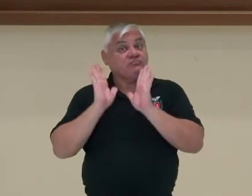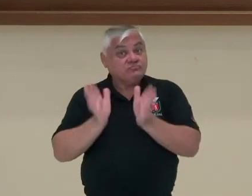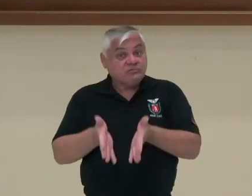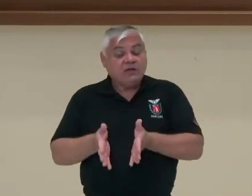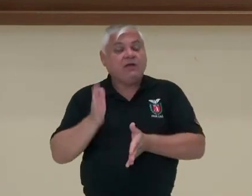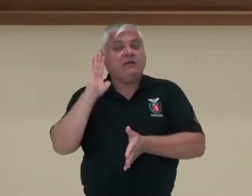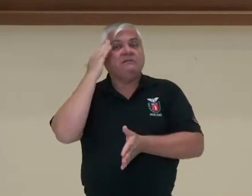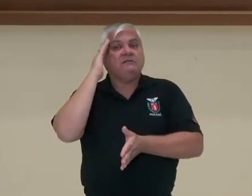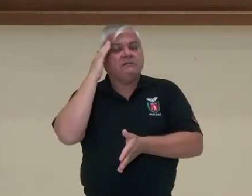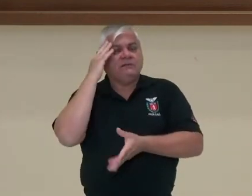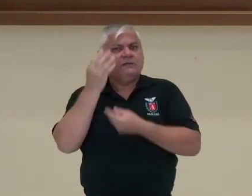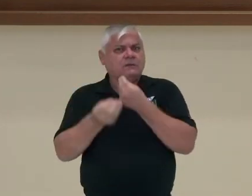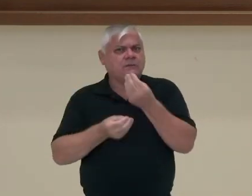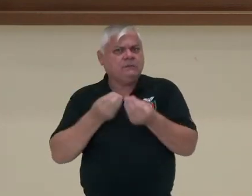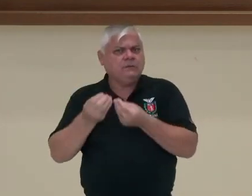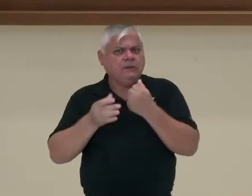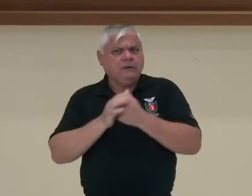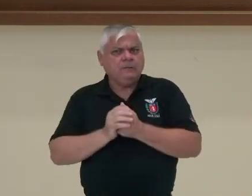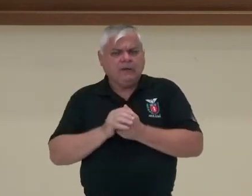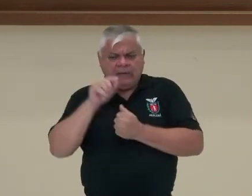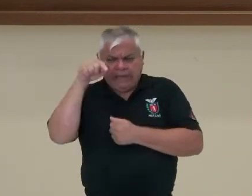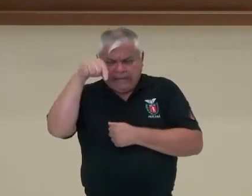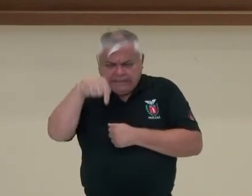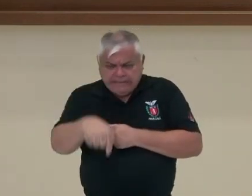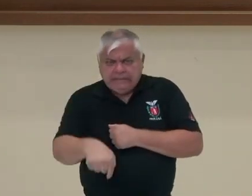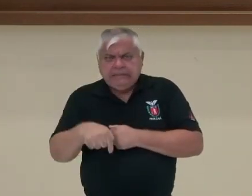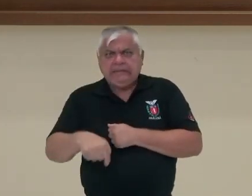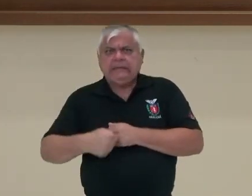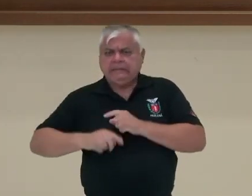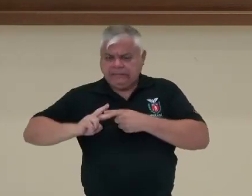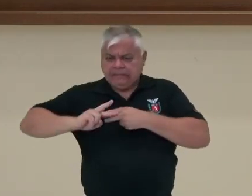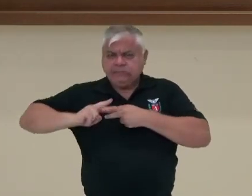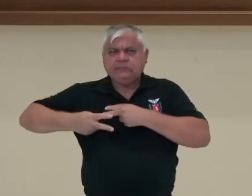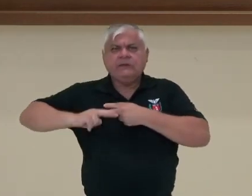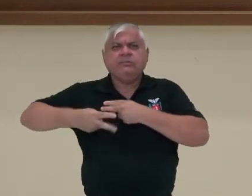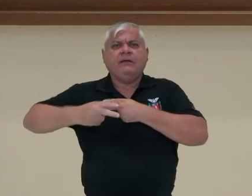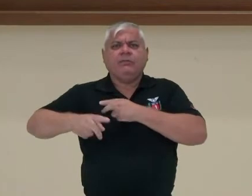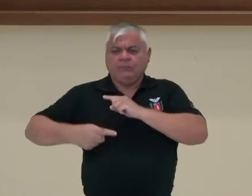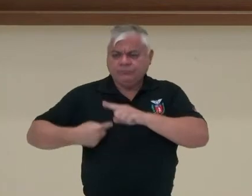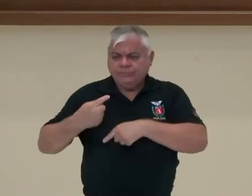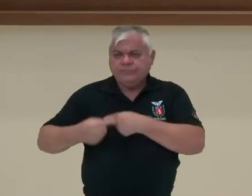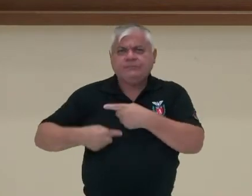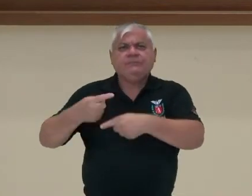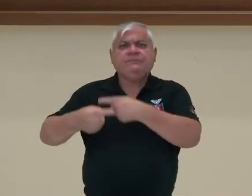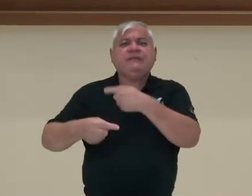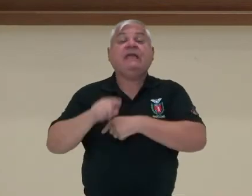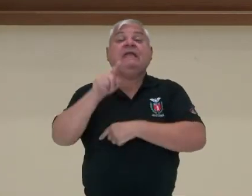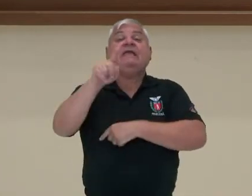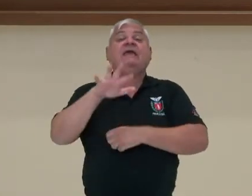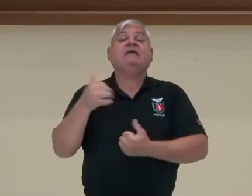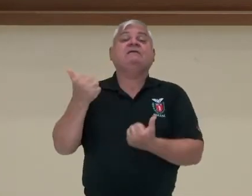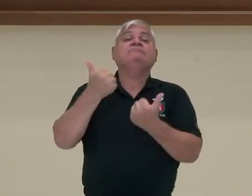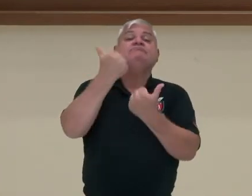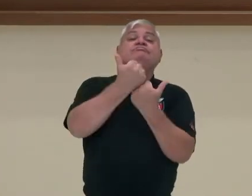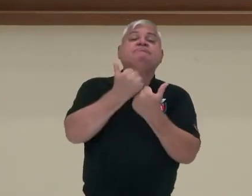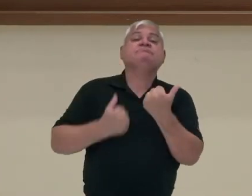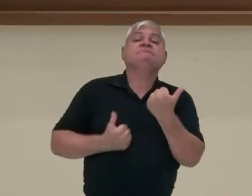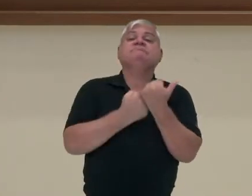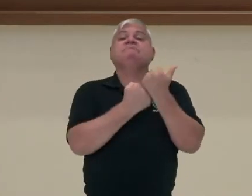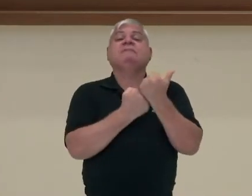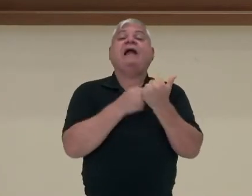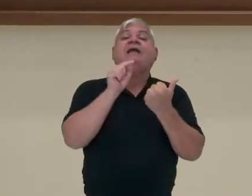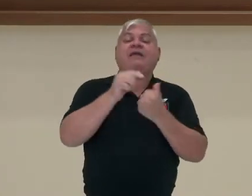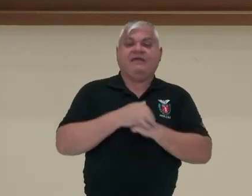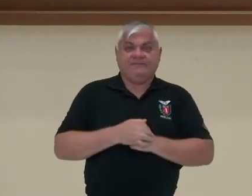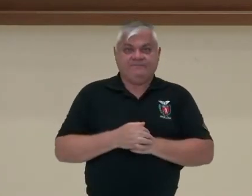começar a entender, nessa hierarquia social, quem é que tinha direito aos cargos mais elevados. Vimos